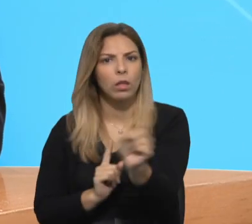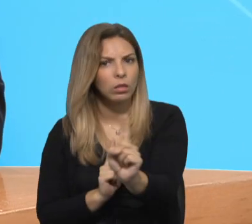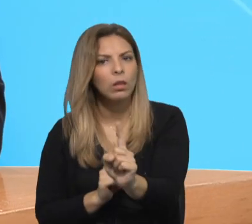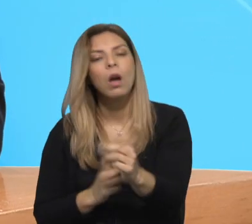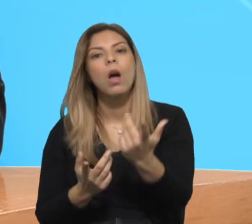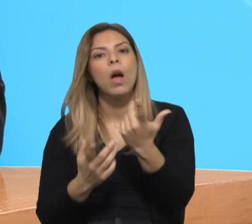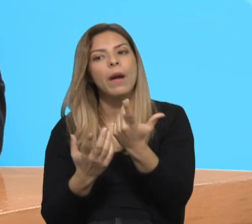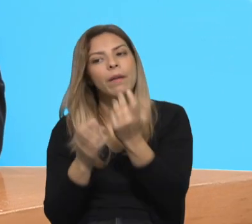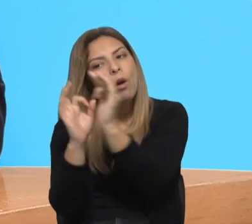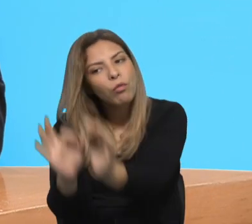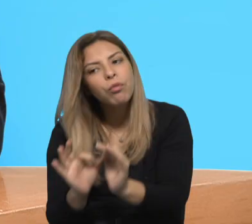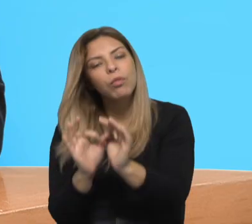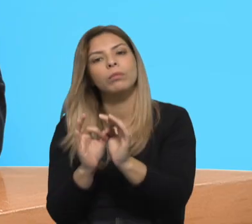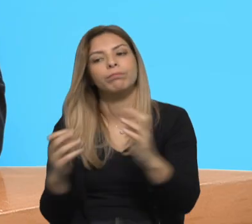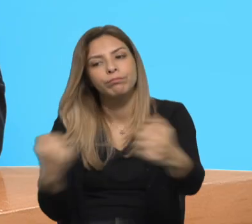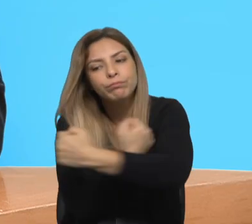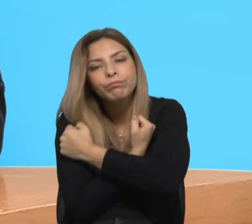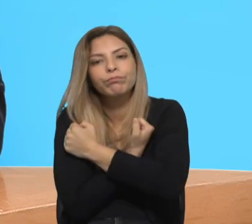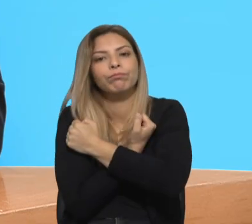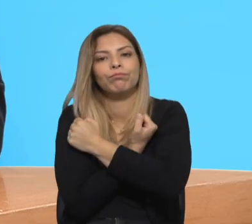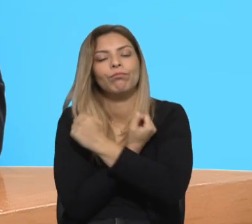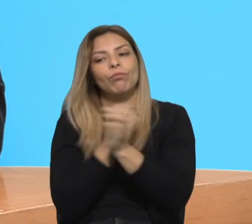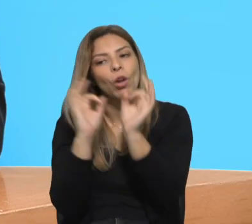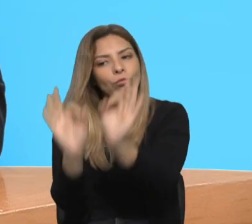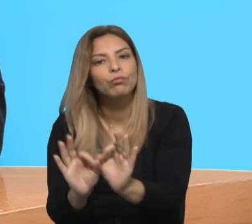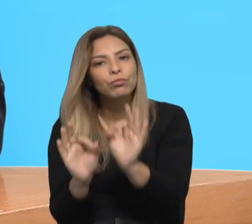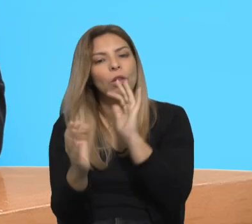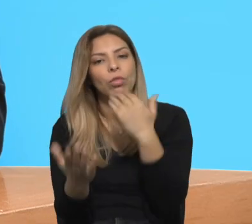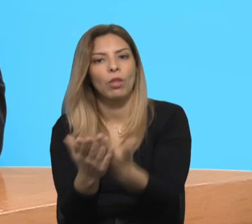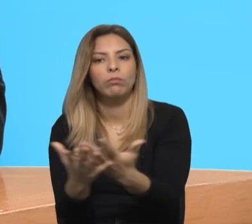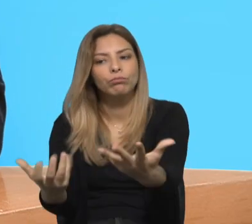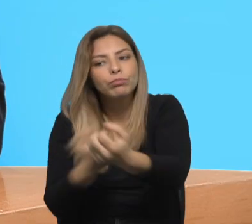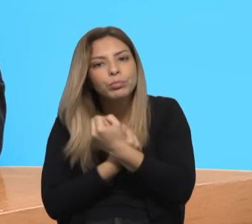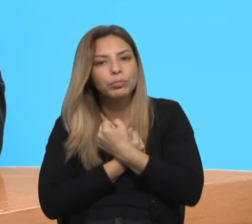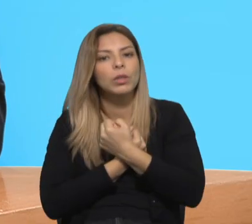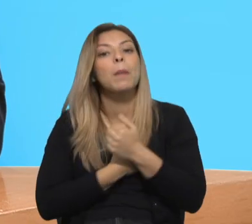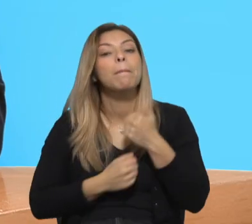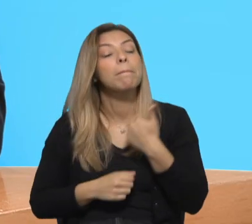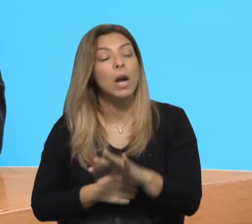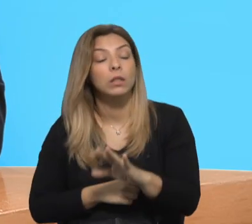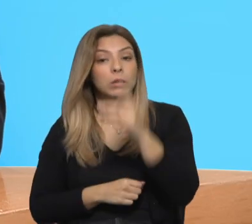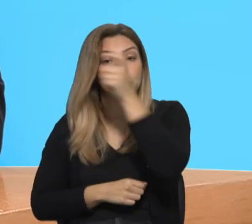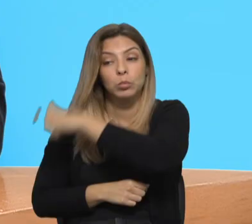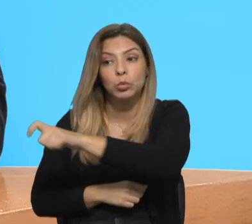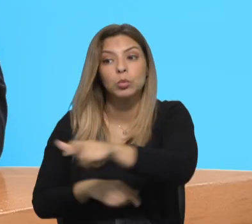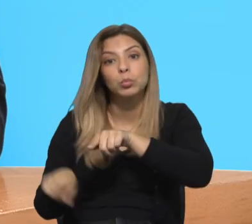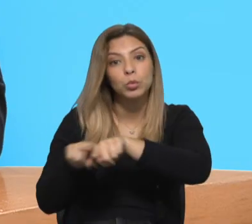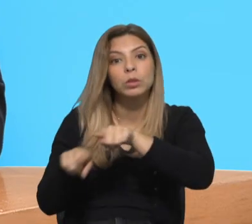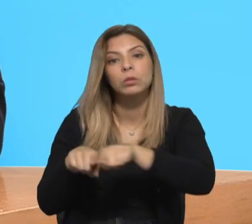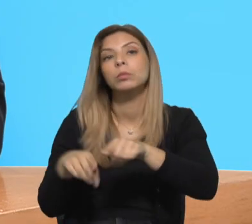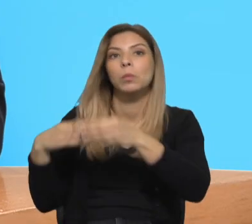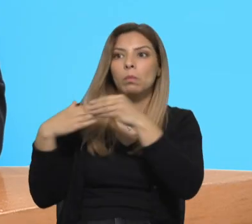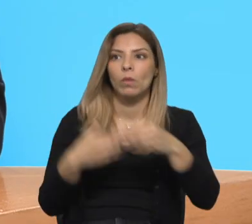isso é extremamente importante, porque se de facto os dirigentes políticos que nós temos a comandar o